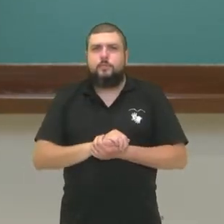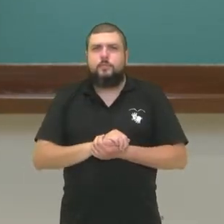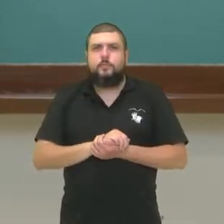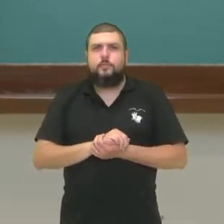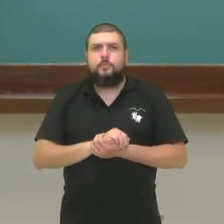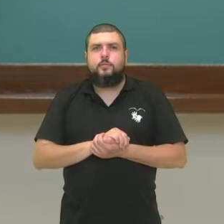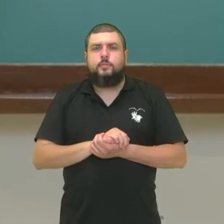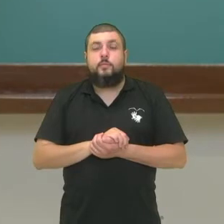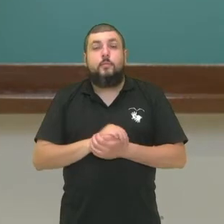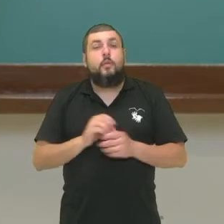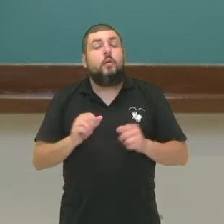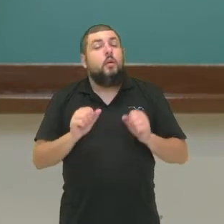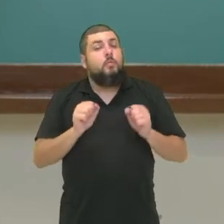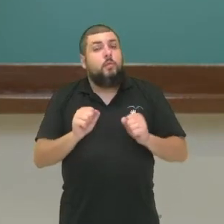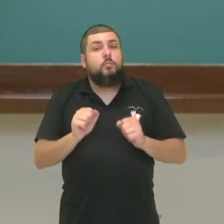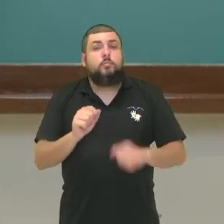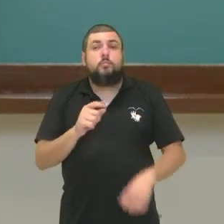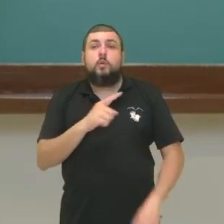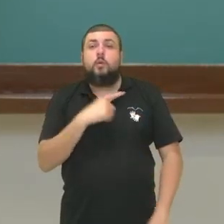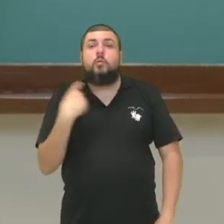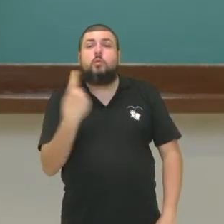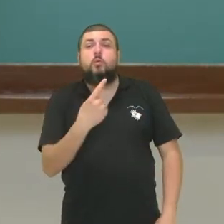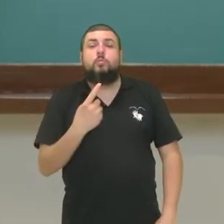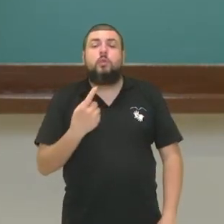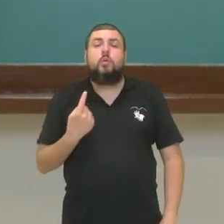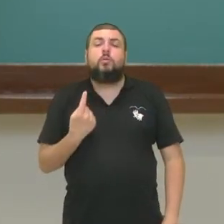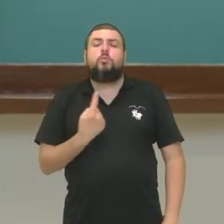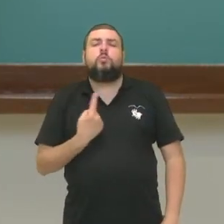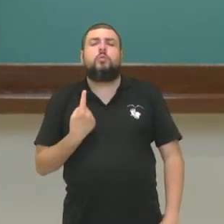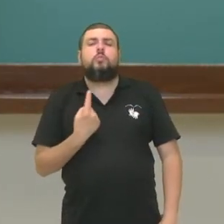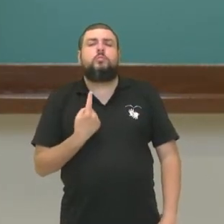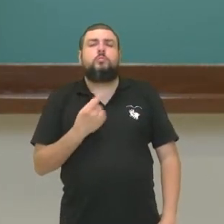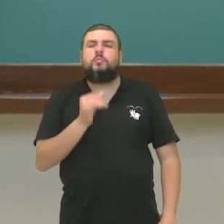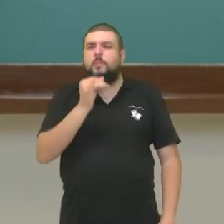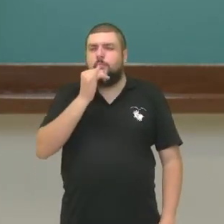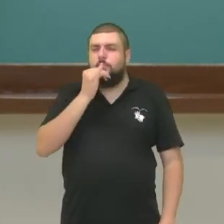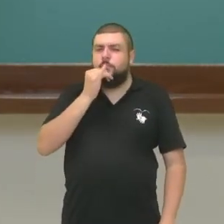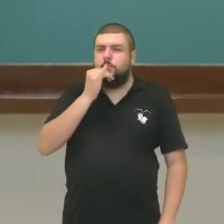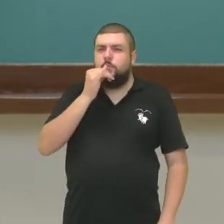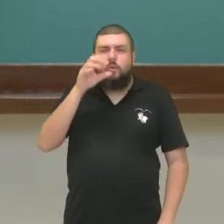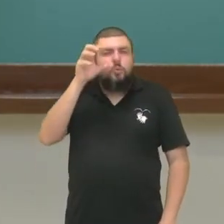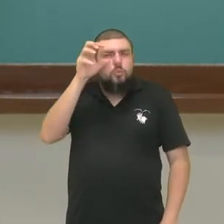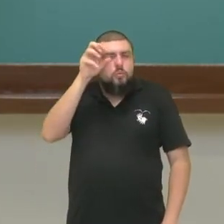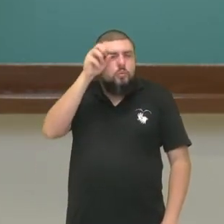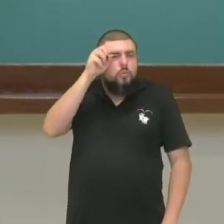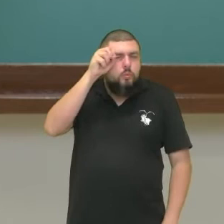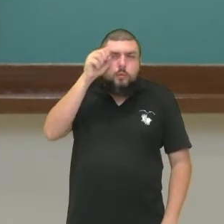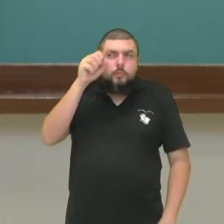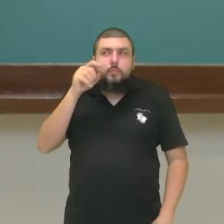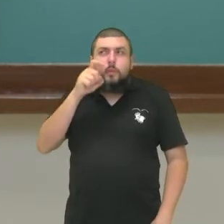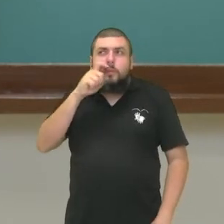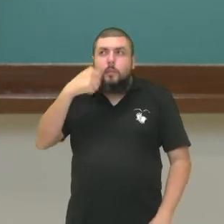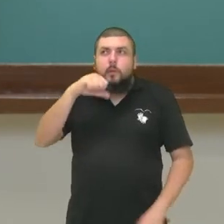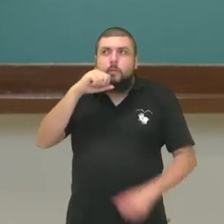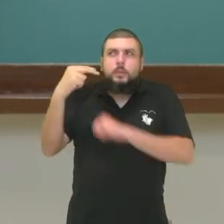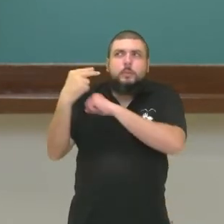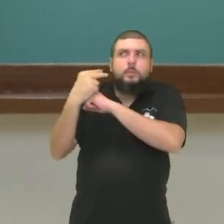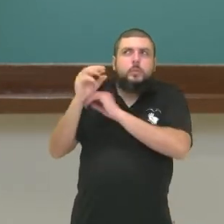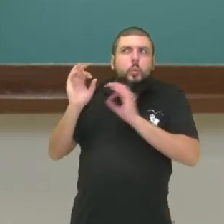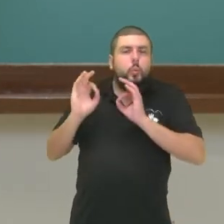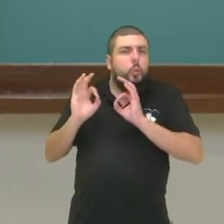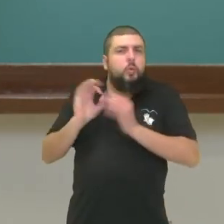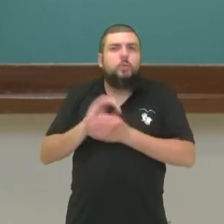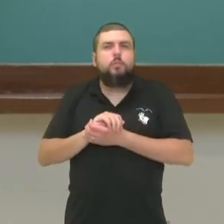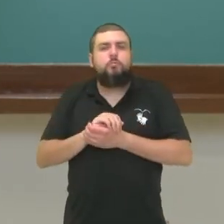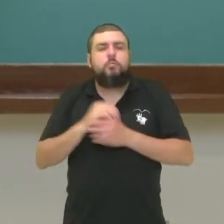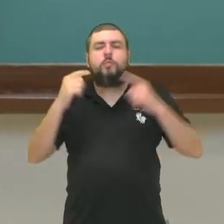dançar sozinhos, como por exemplo, quando você fecha a porta do seu quarto aí para sua mãe ou seu pai não te ver, põe a sua música e